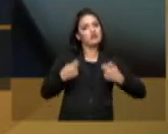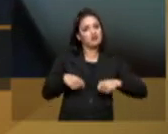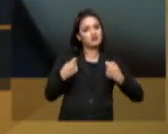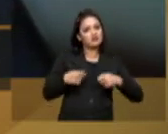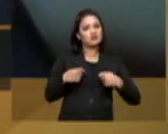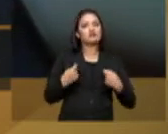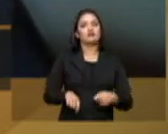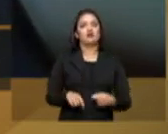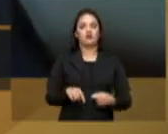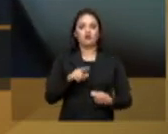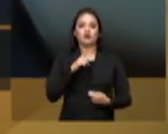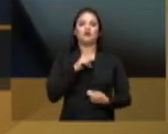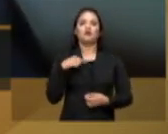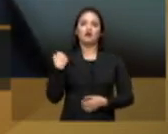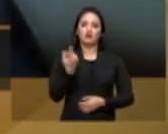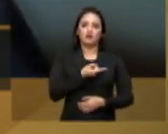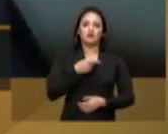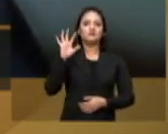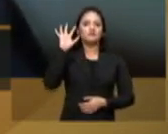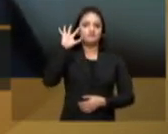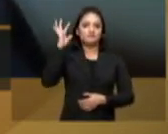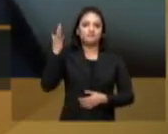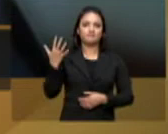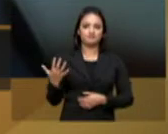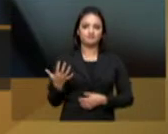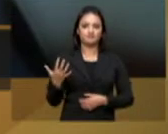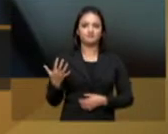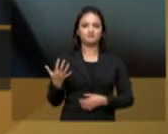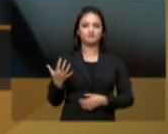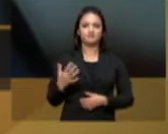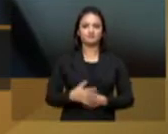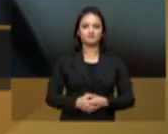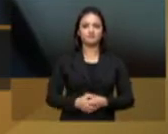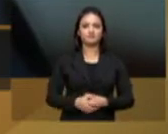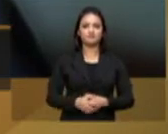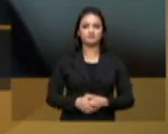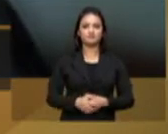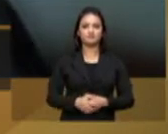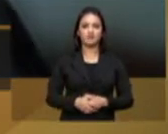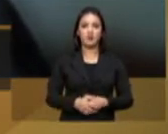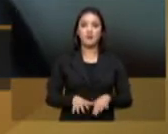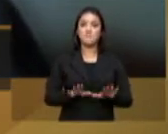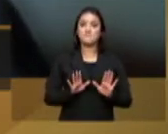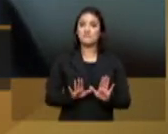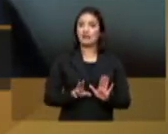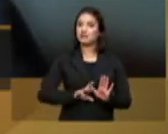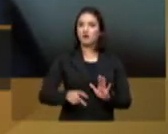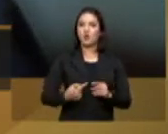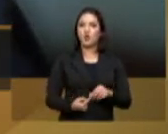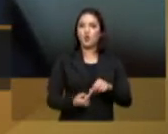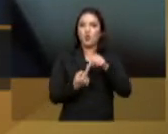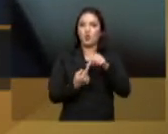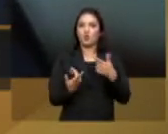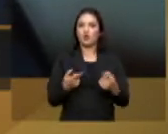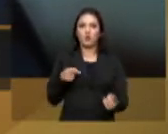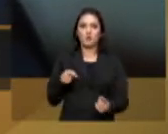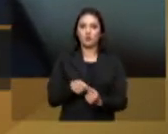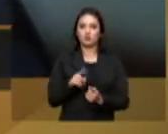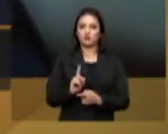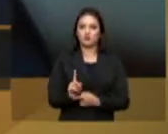necessário e diferencial para a solução jurídica encontrada, mas não foi o único.